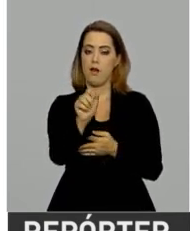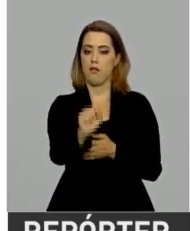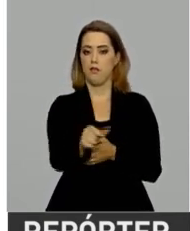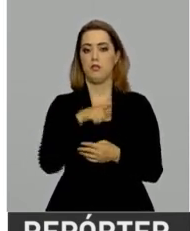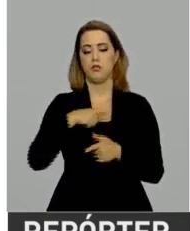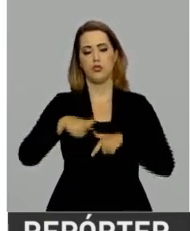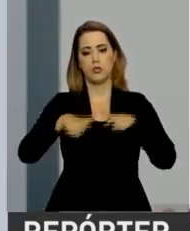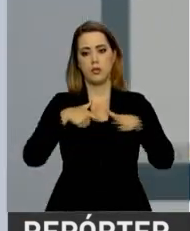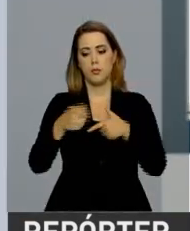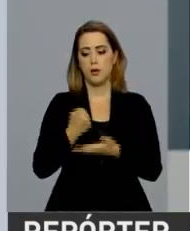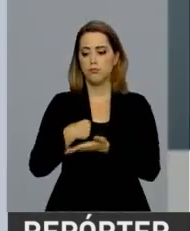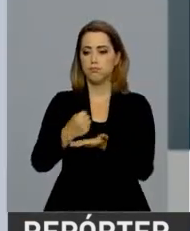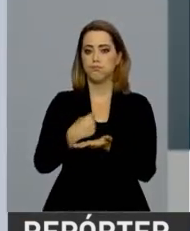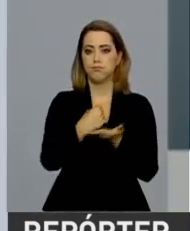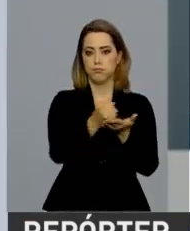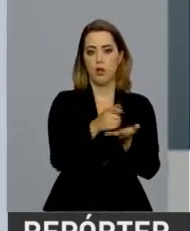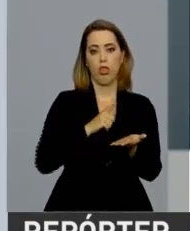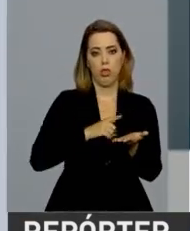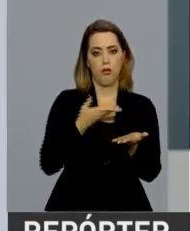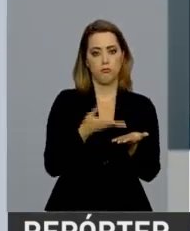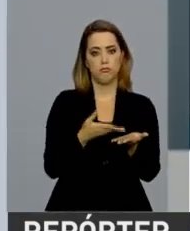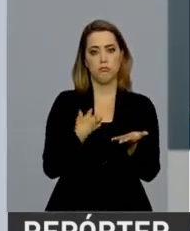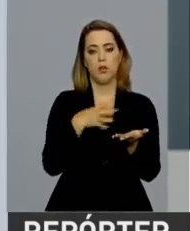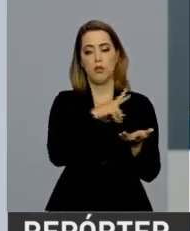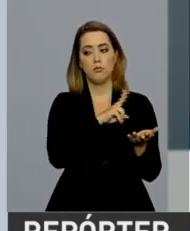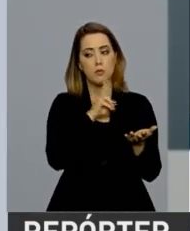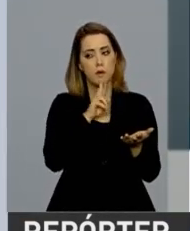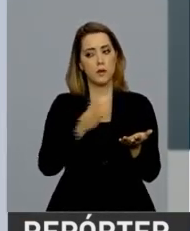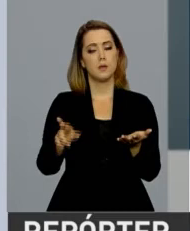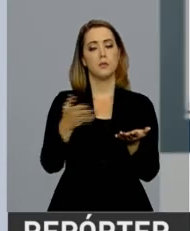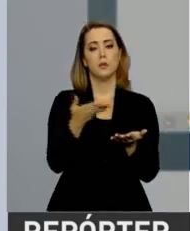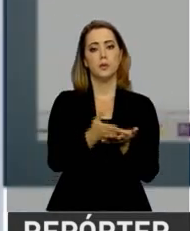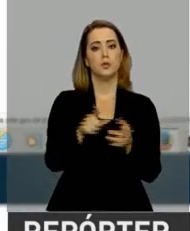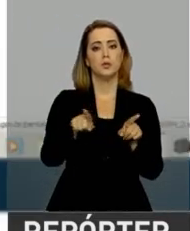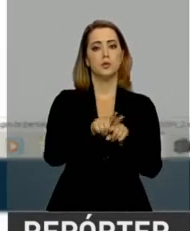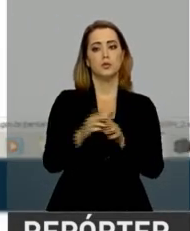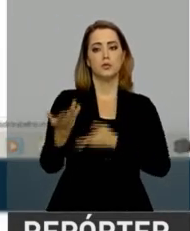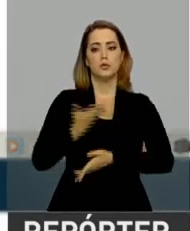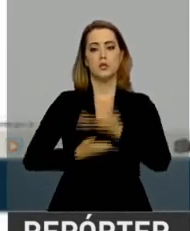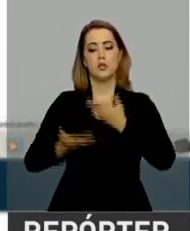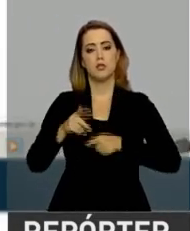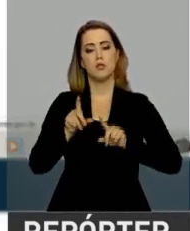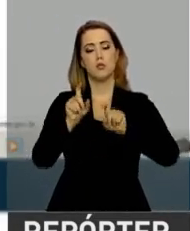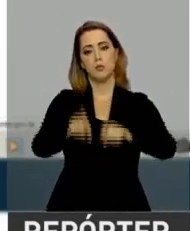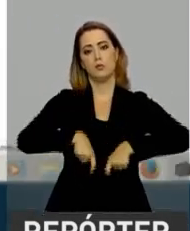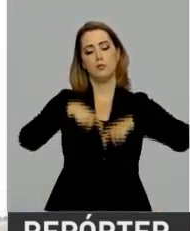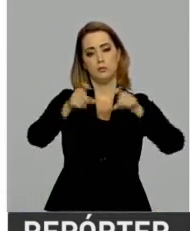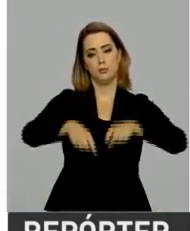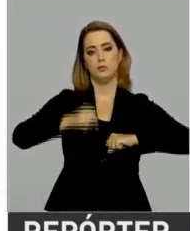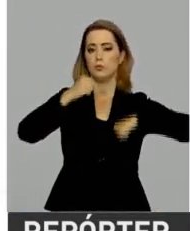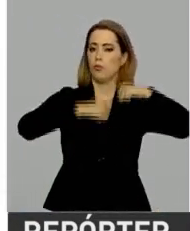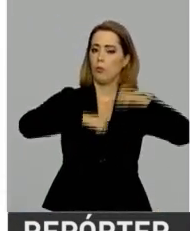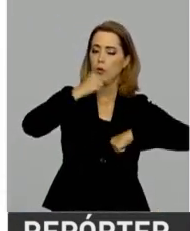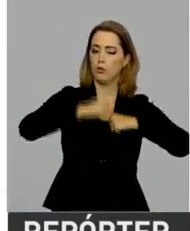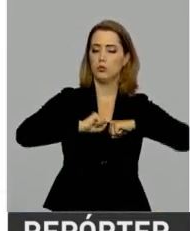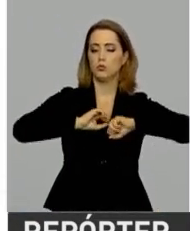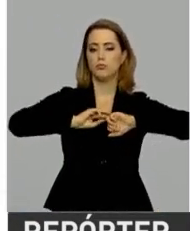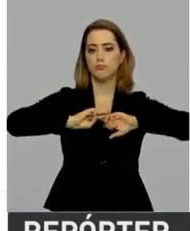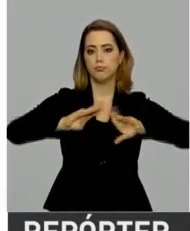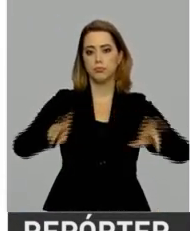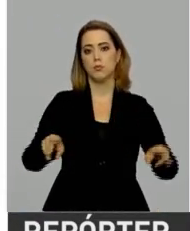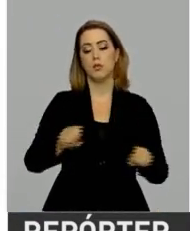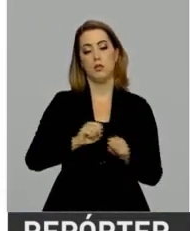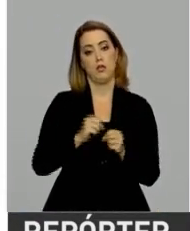diferentes segmentos da economia como por exemplo o setor de serviços comércio o setor agrícola ea indústria o outro link